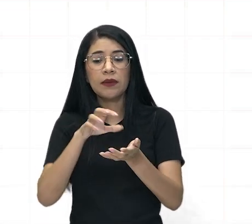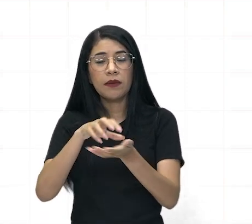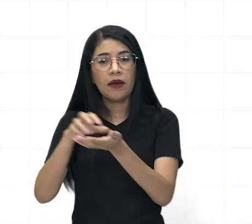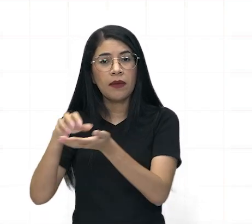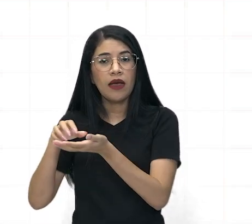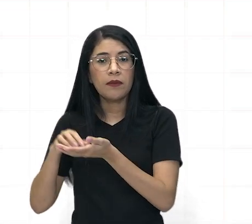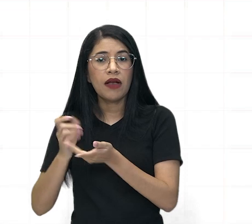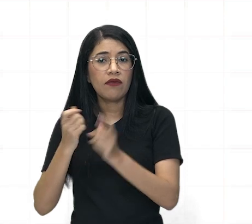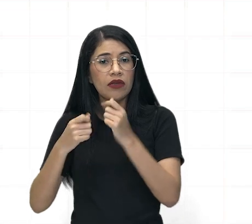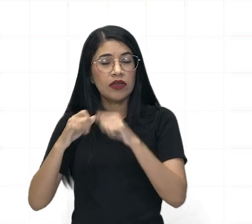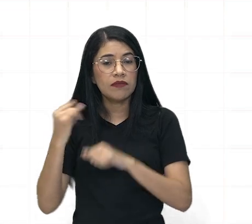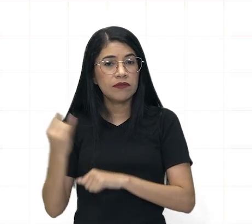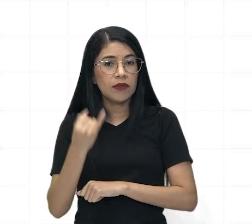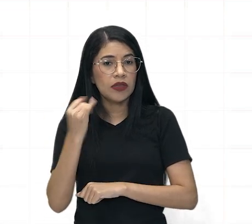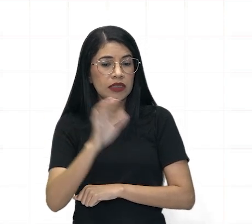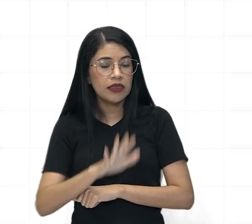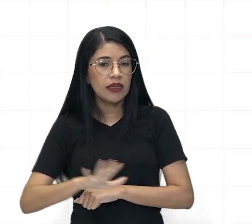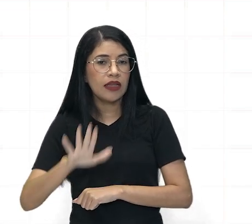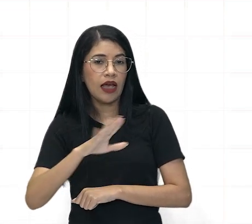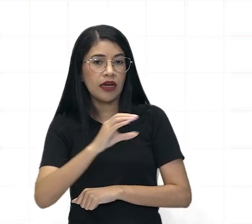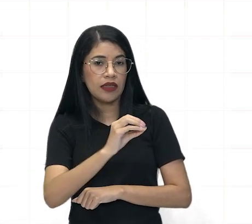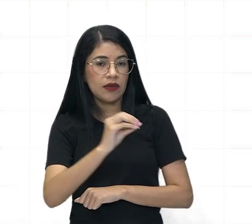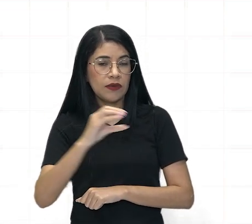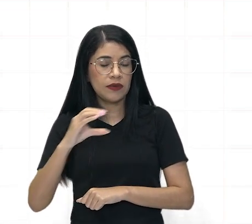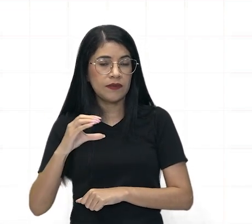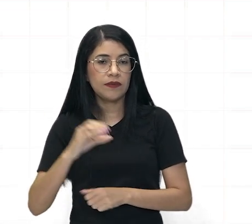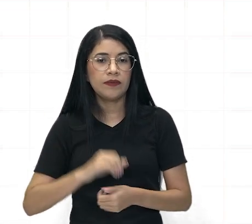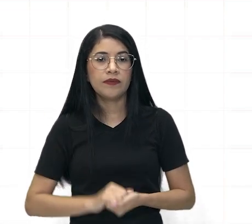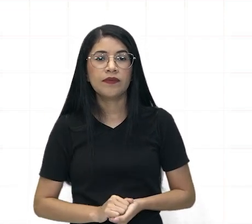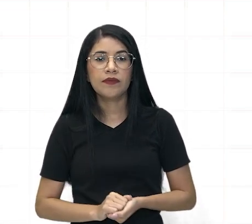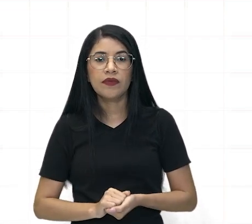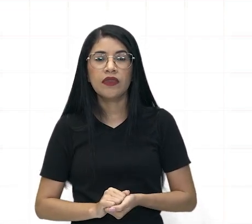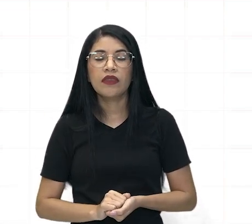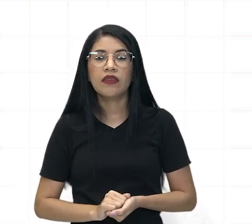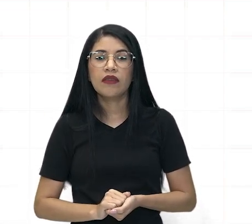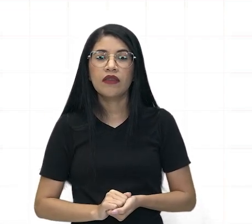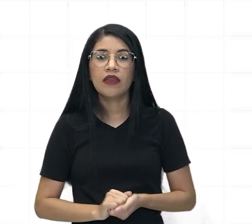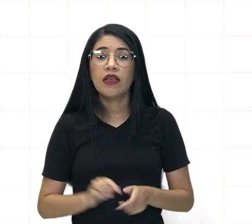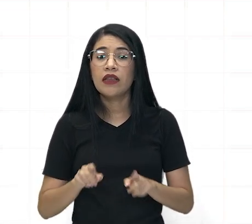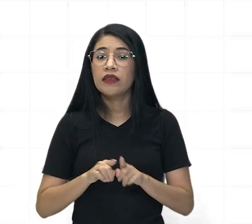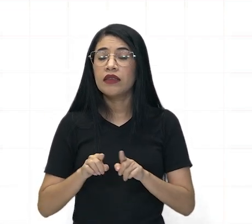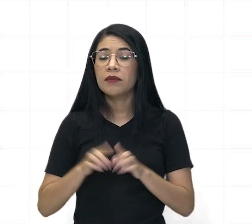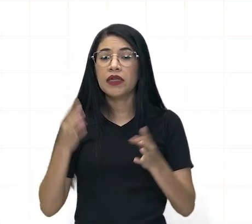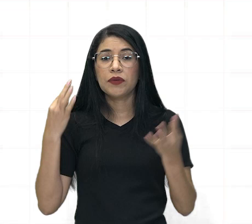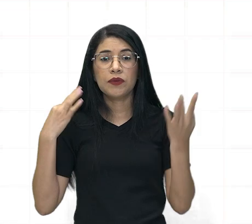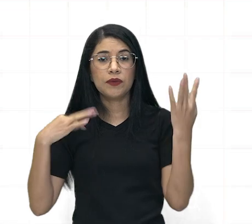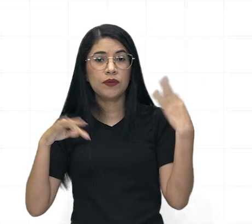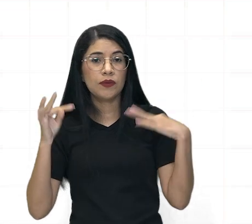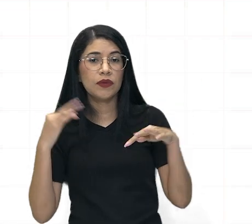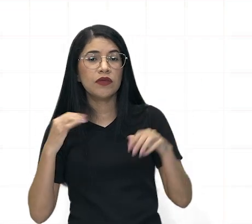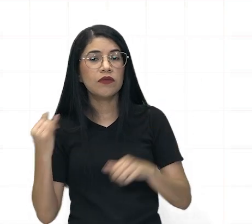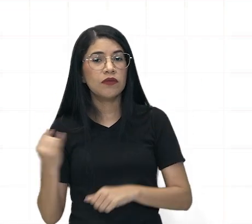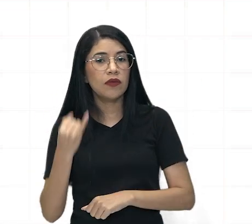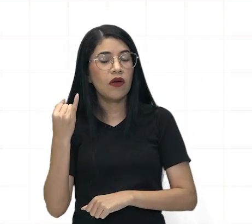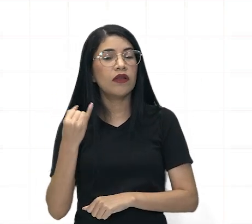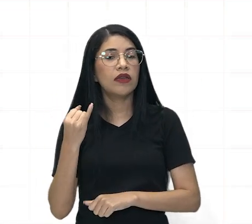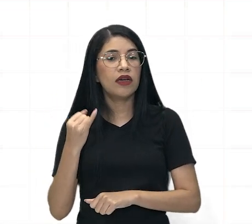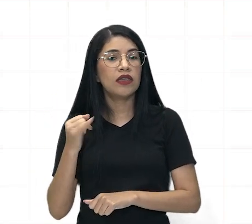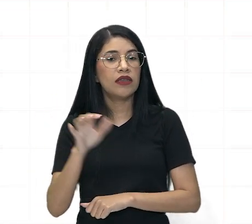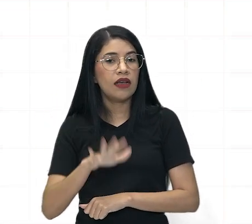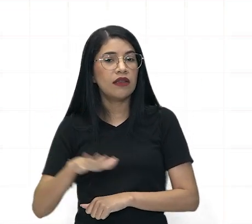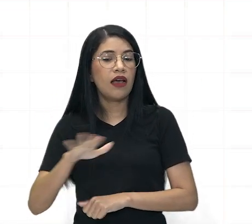centros financeiros importantes para toda a Oceania. Também o turismo tem um peso muito grande